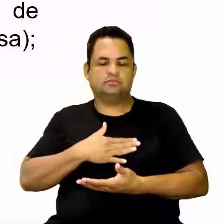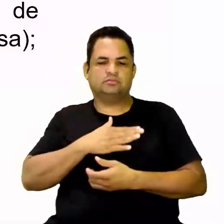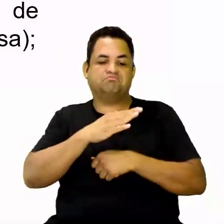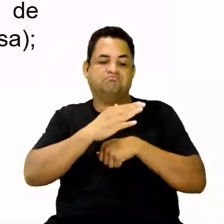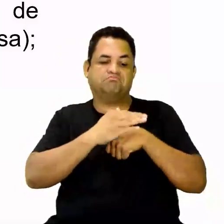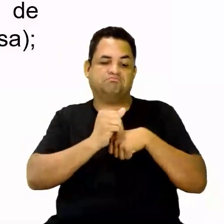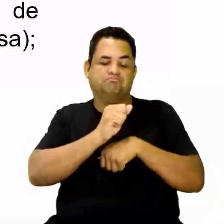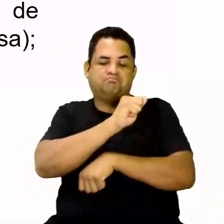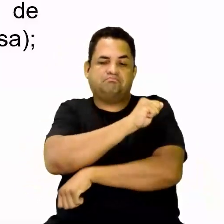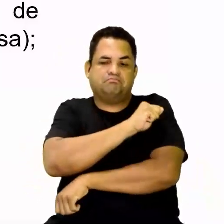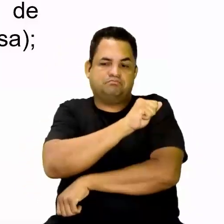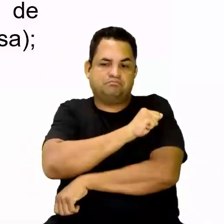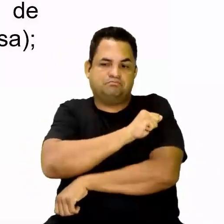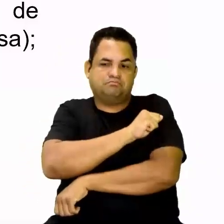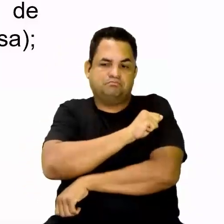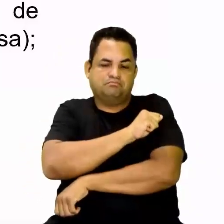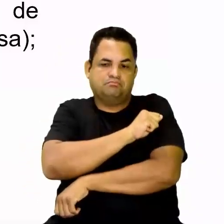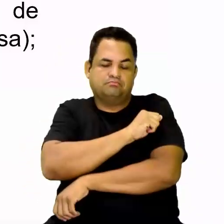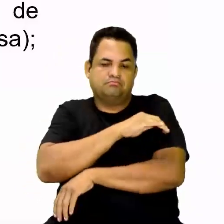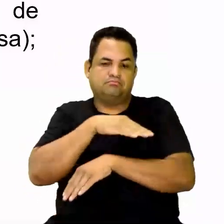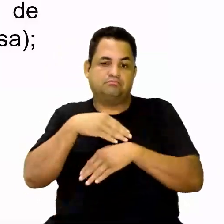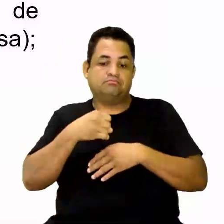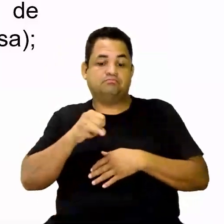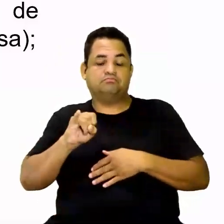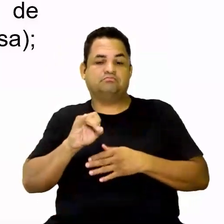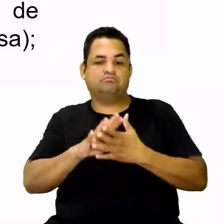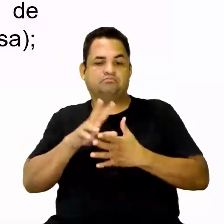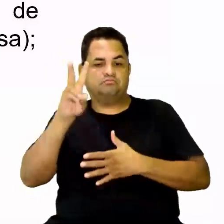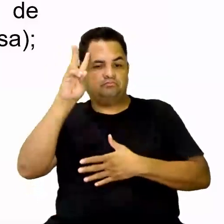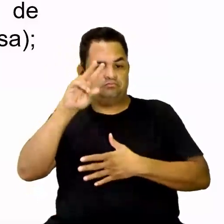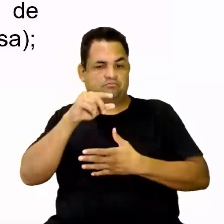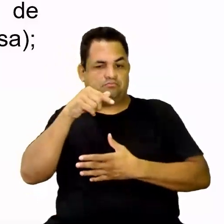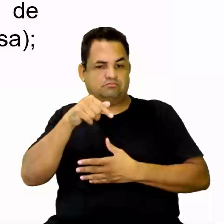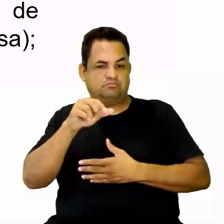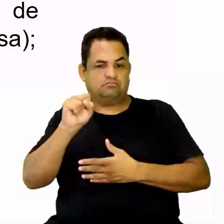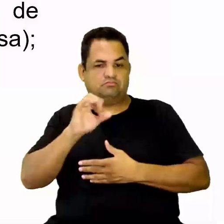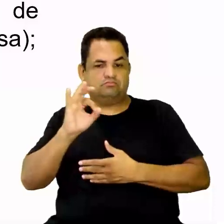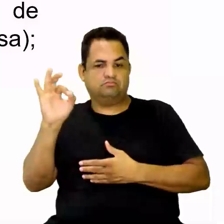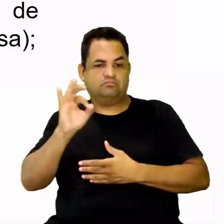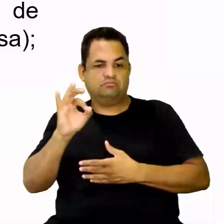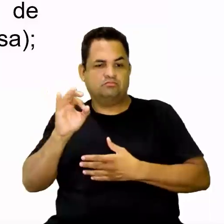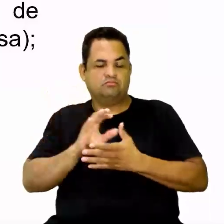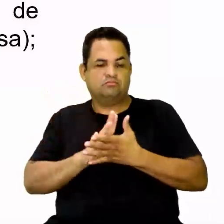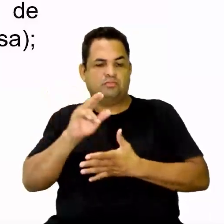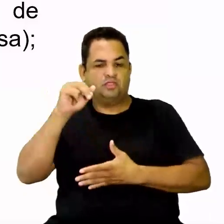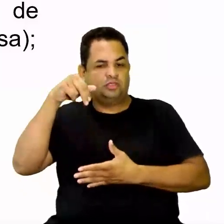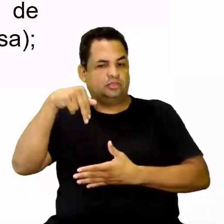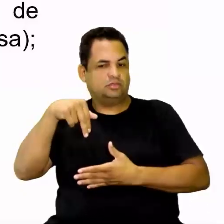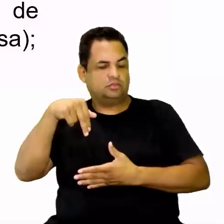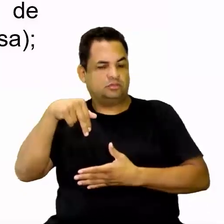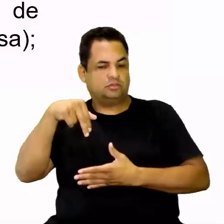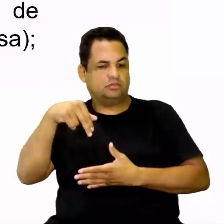por acaso, além do de 78% de nitrogênio,